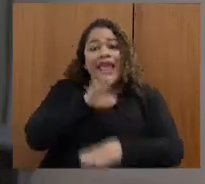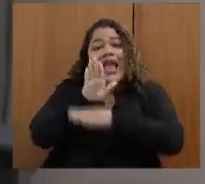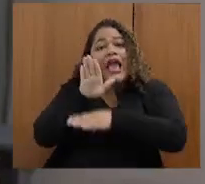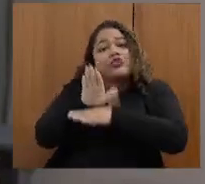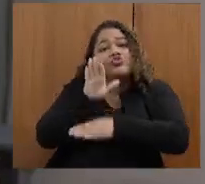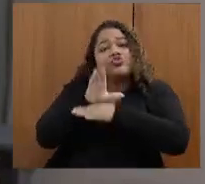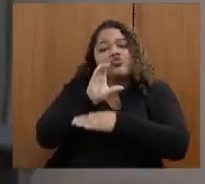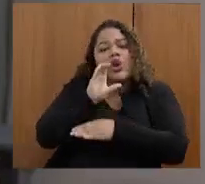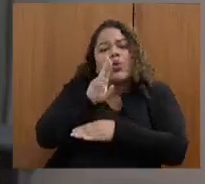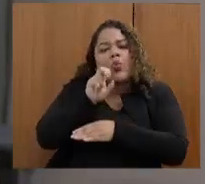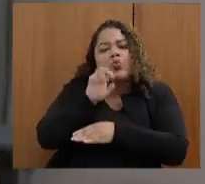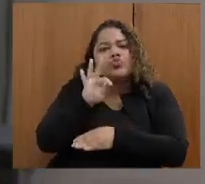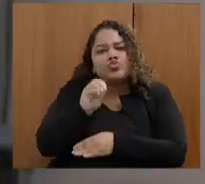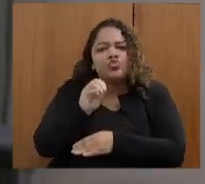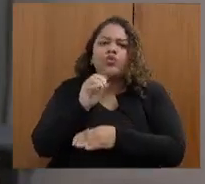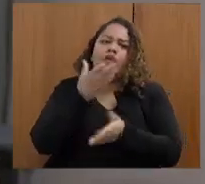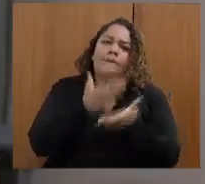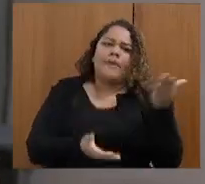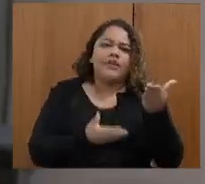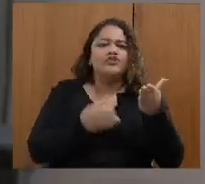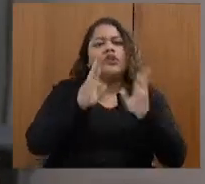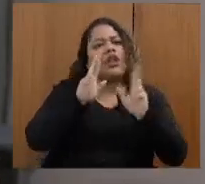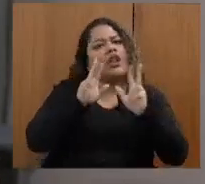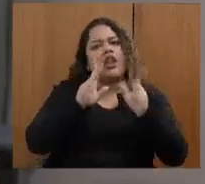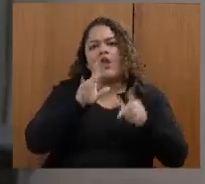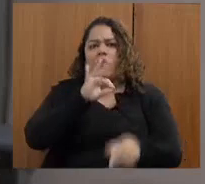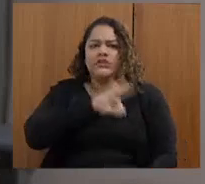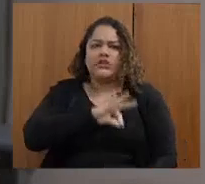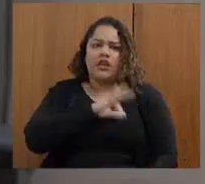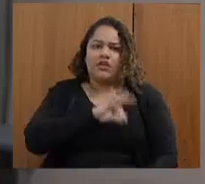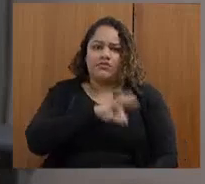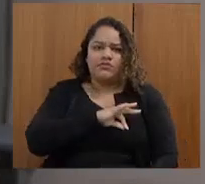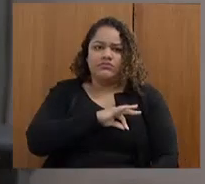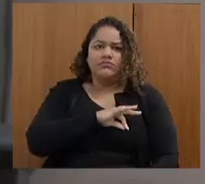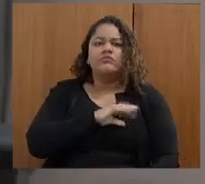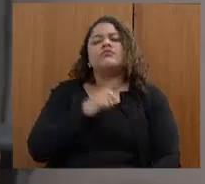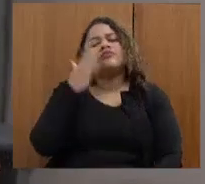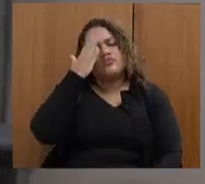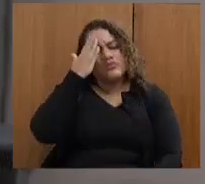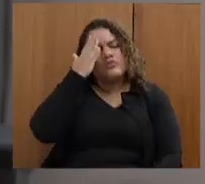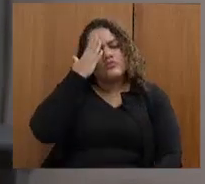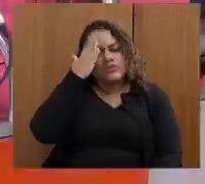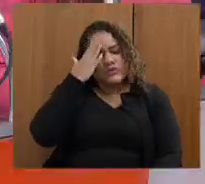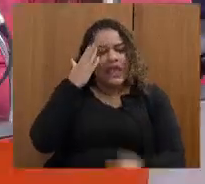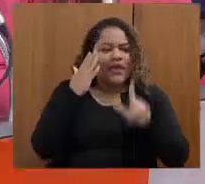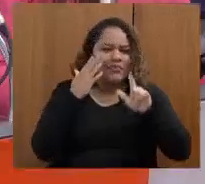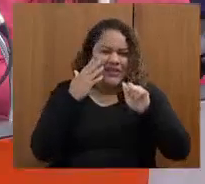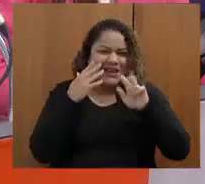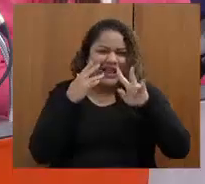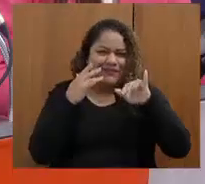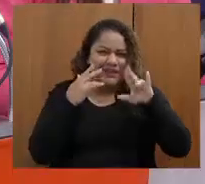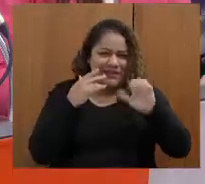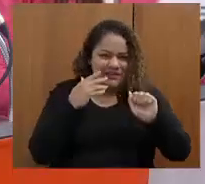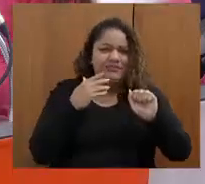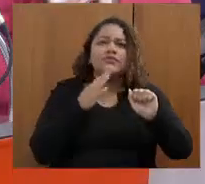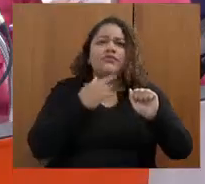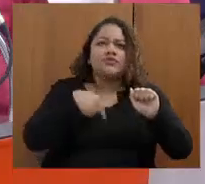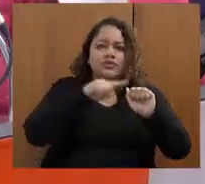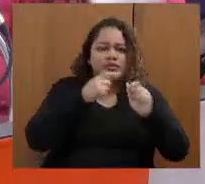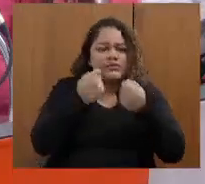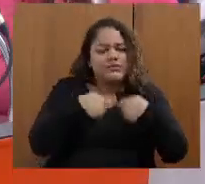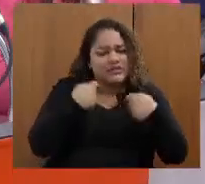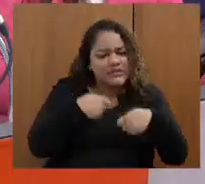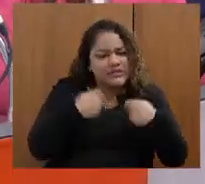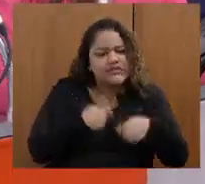não é o salário do servidor sabemos que precisamos de fazer um trabalho né Lavínia e já conversamos quanto